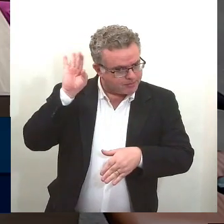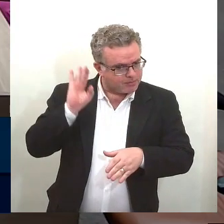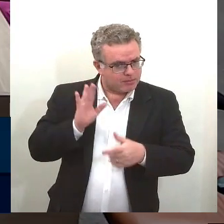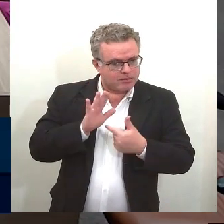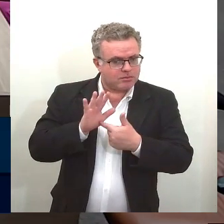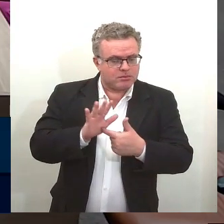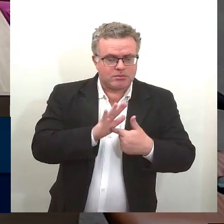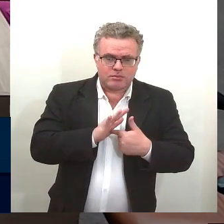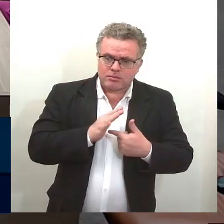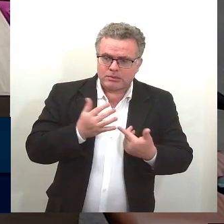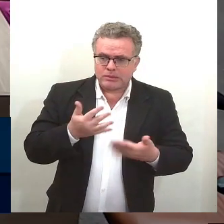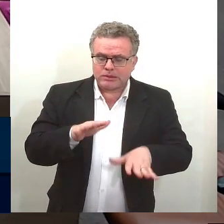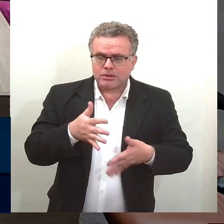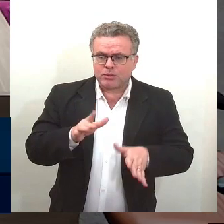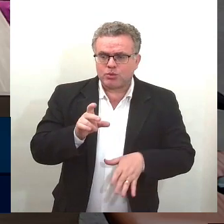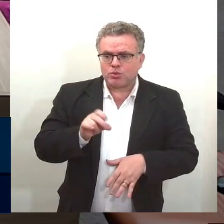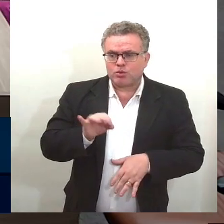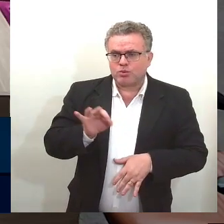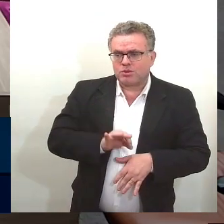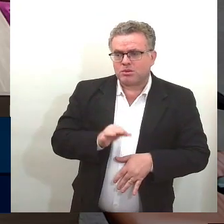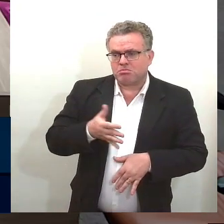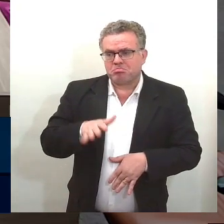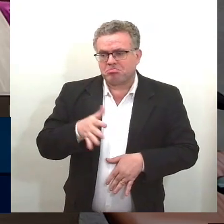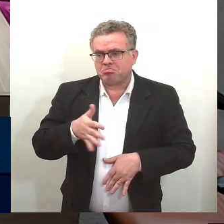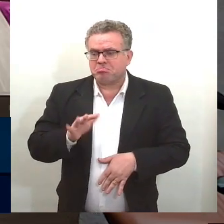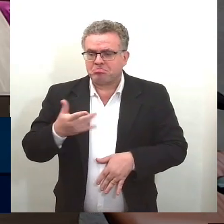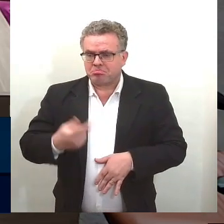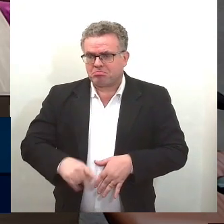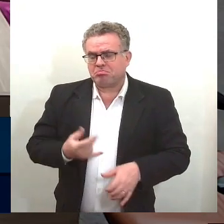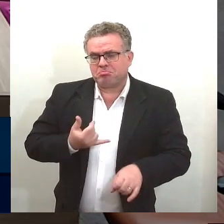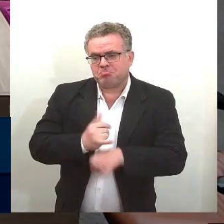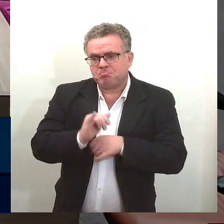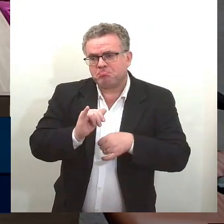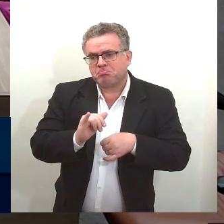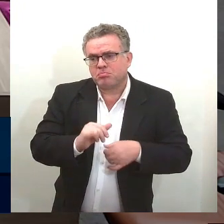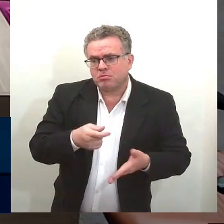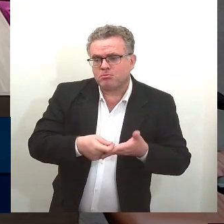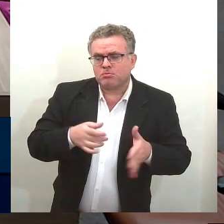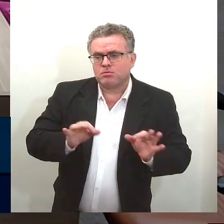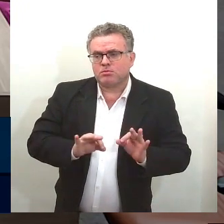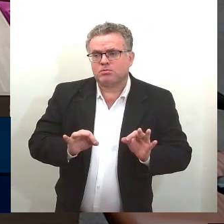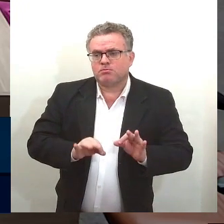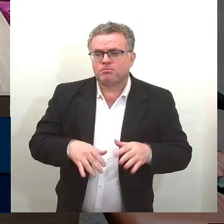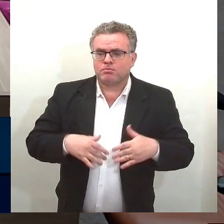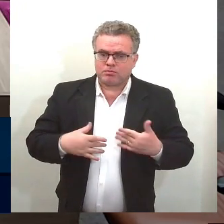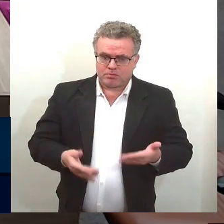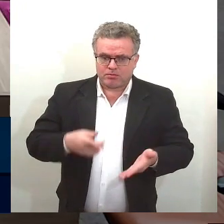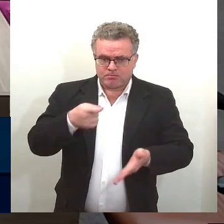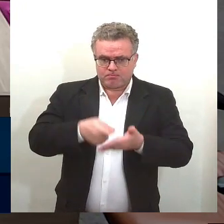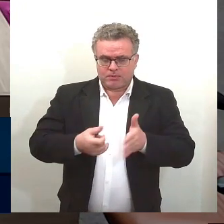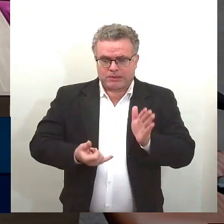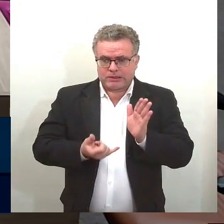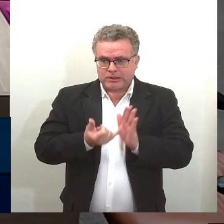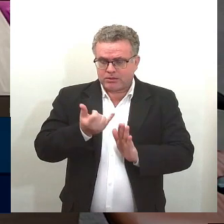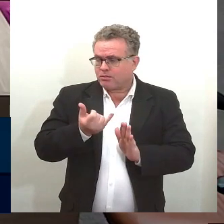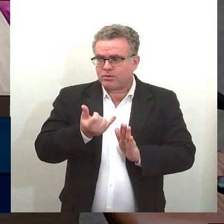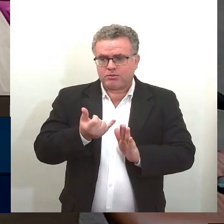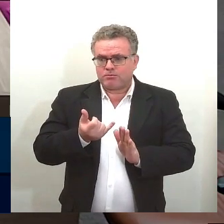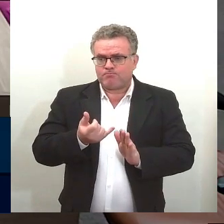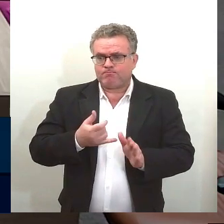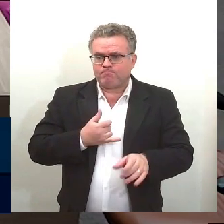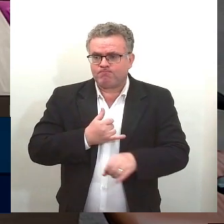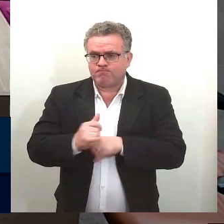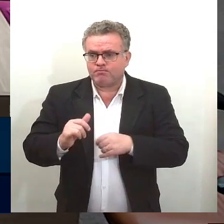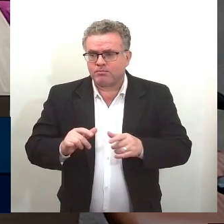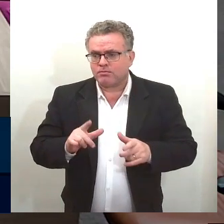no Brasil. O que é um absurdo. Se todo mundo pagasse o imposto, todo mundo pagava menos. Mas não tem